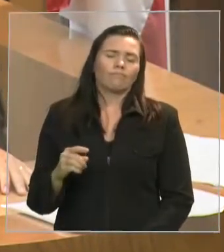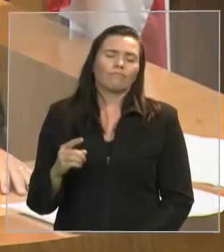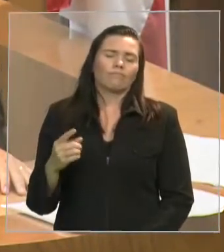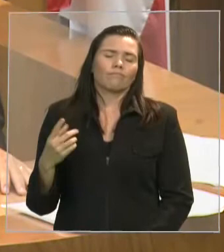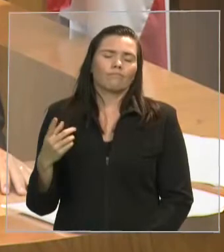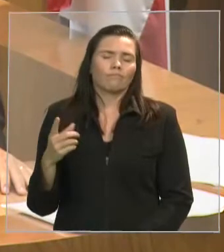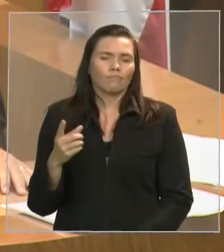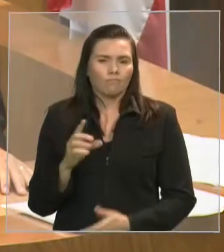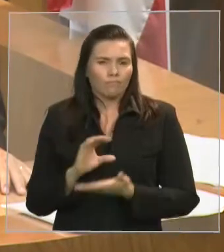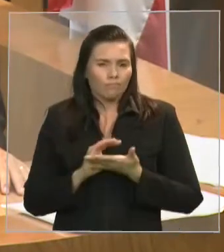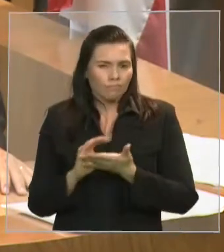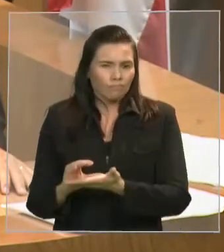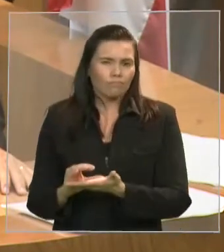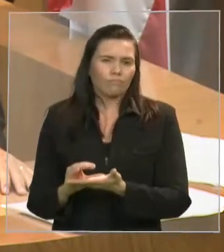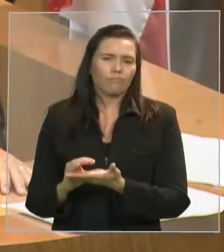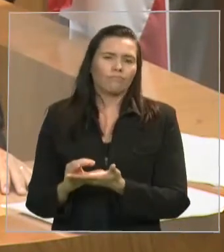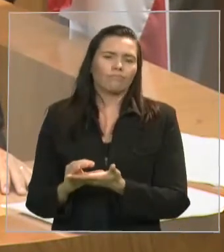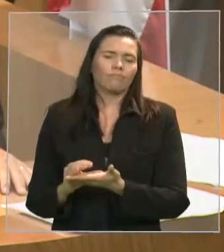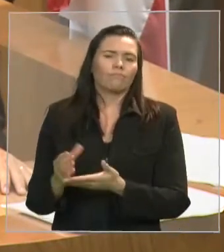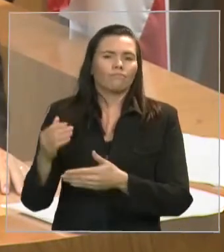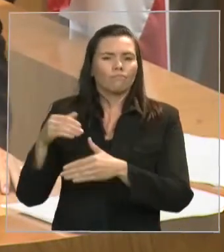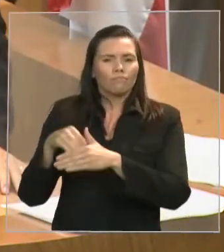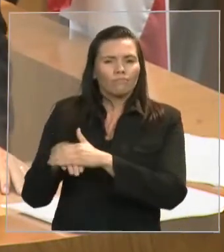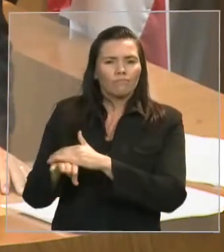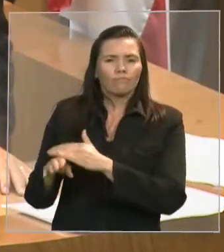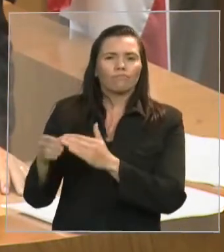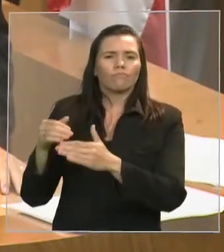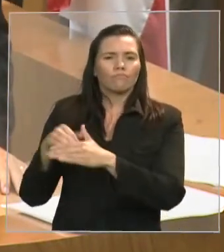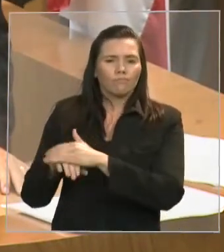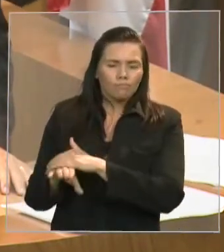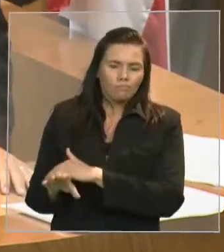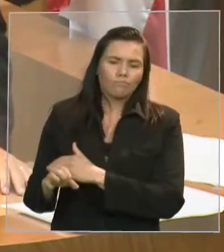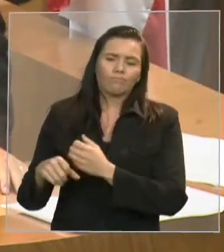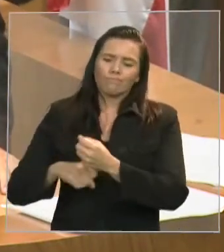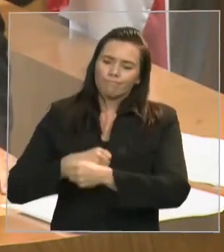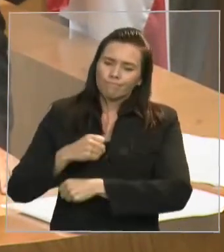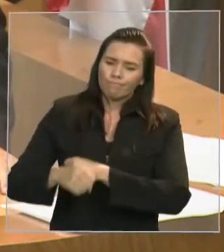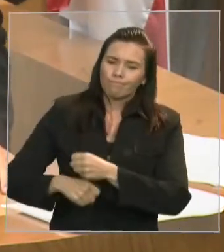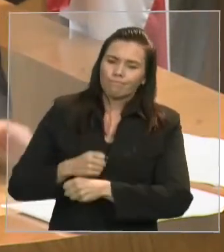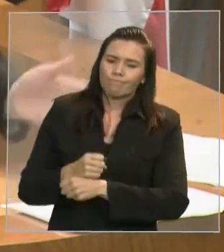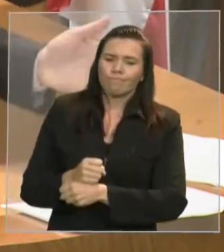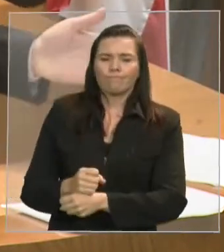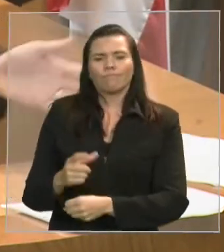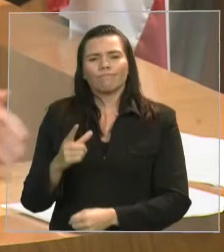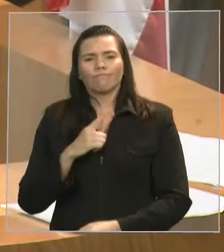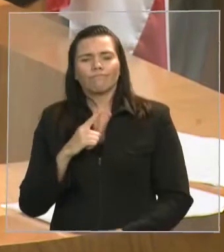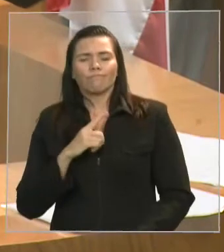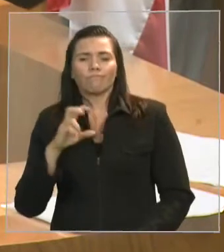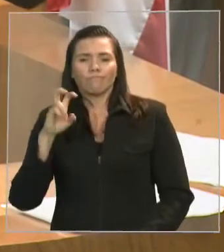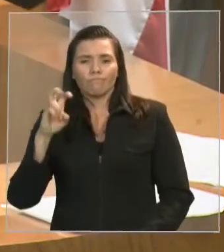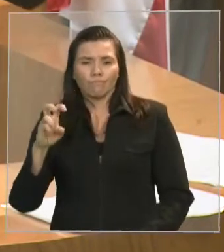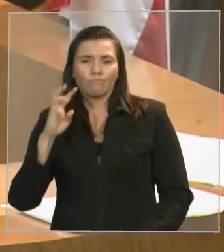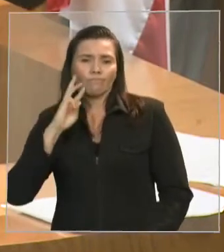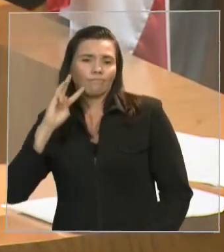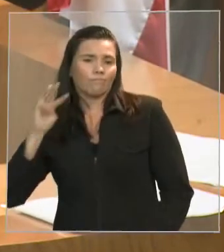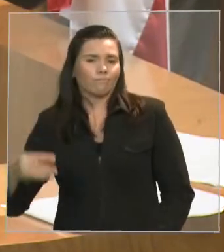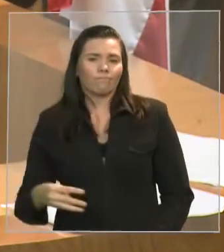lá. A informação que tem é que tem mais de 5 milhões de reais no Fundo Estadual de Esporte. Só que o governador, para